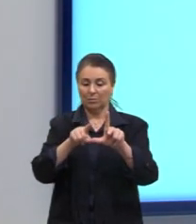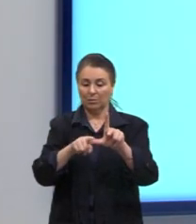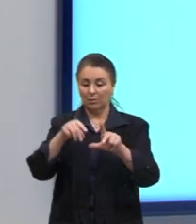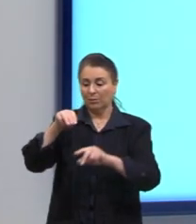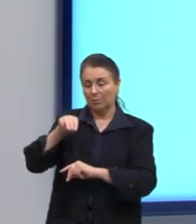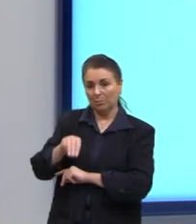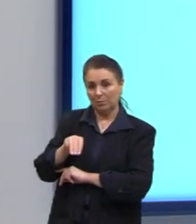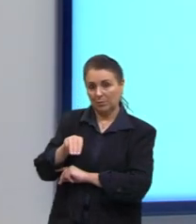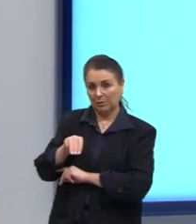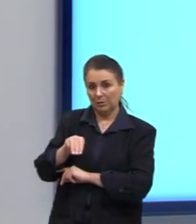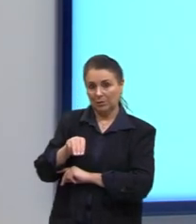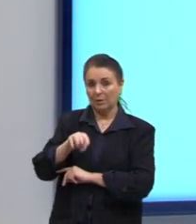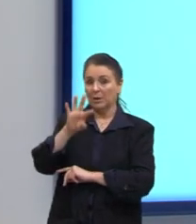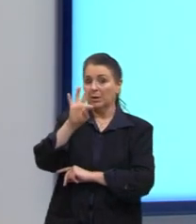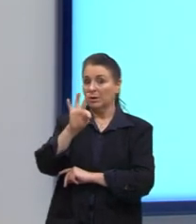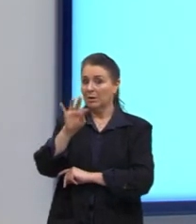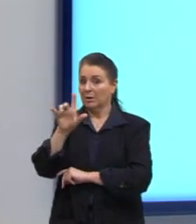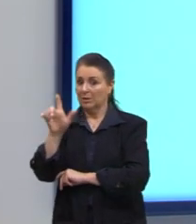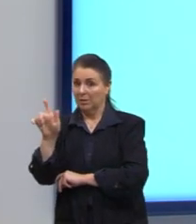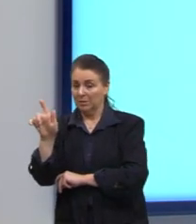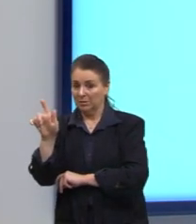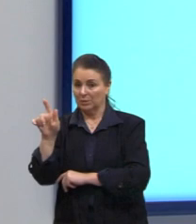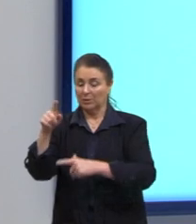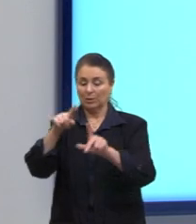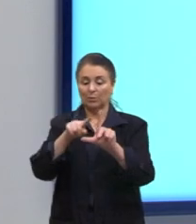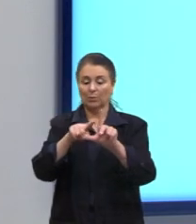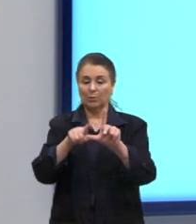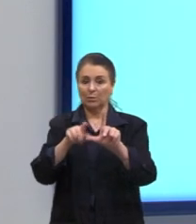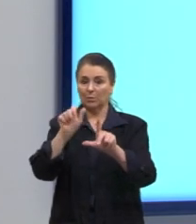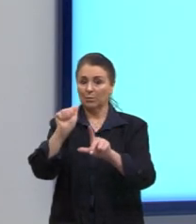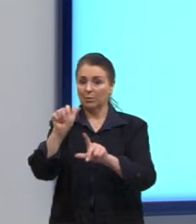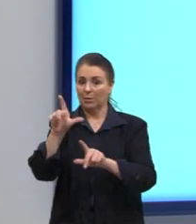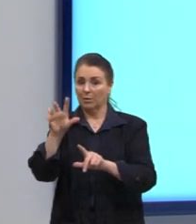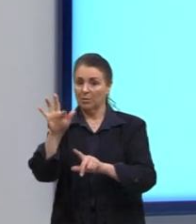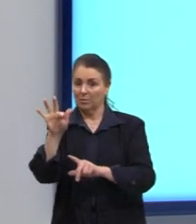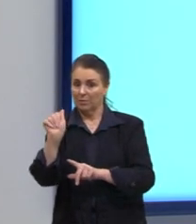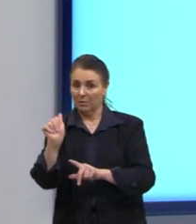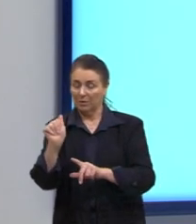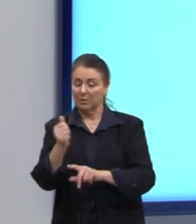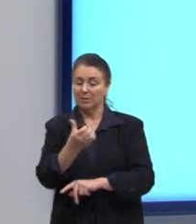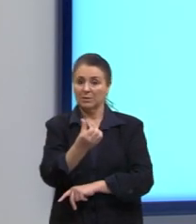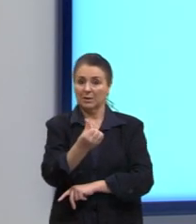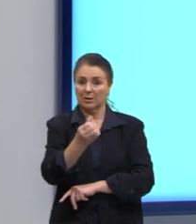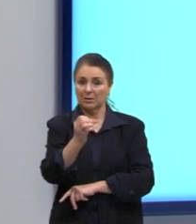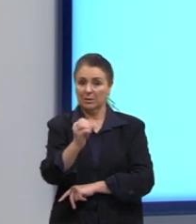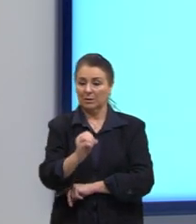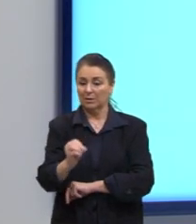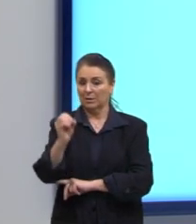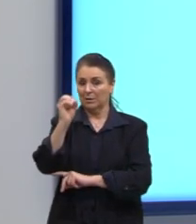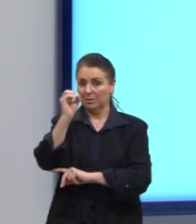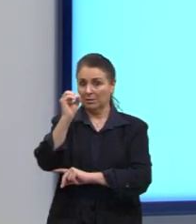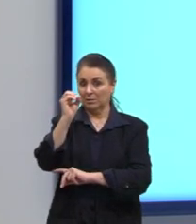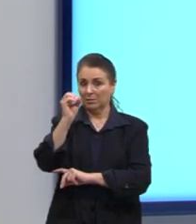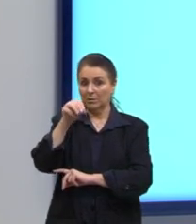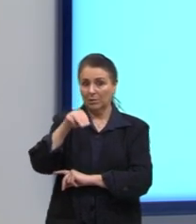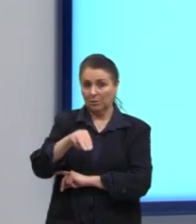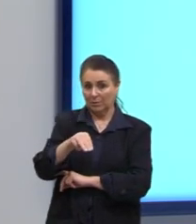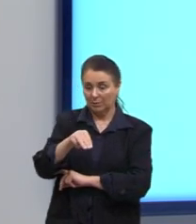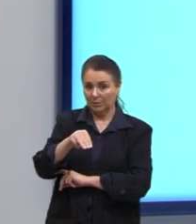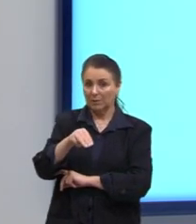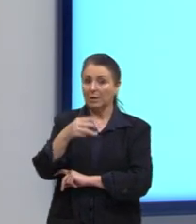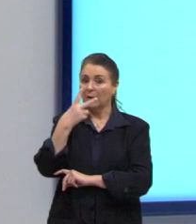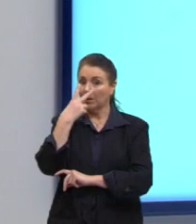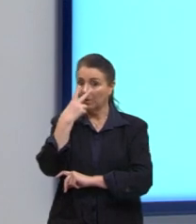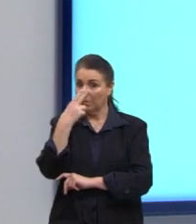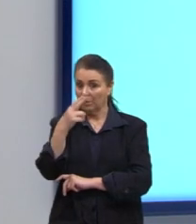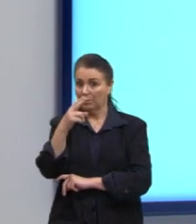m é a tangente do ângulo Alfa que nesse caso é 60 graus então M seria igual a tangente